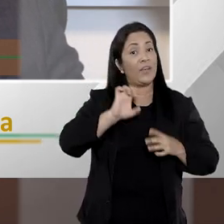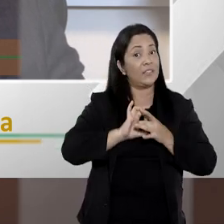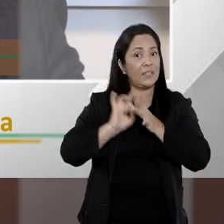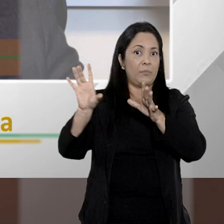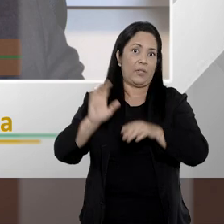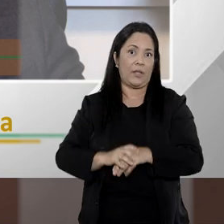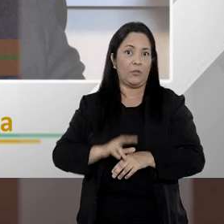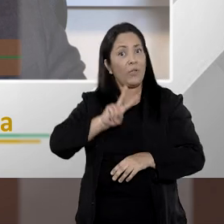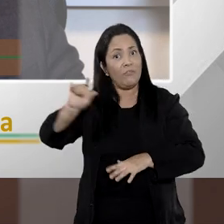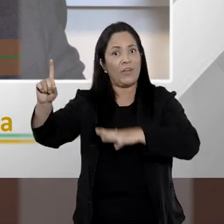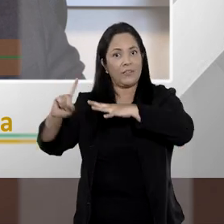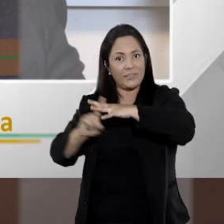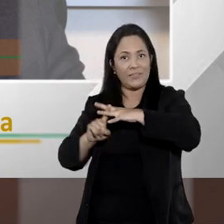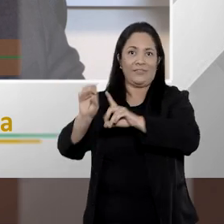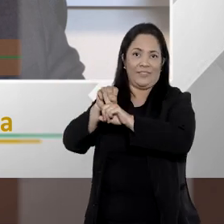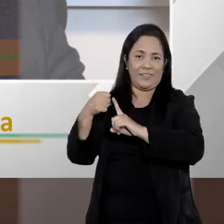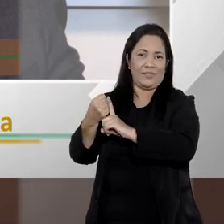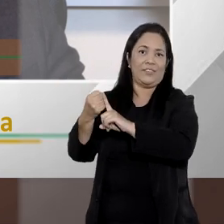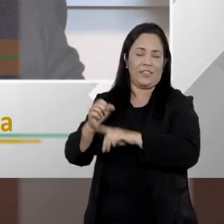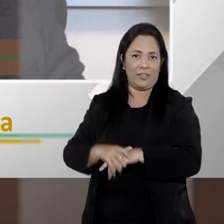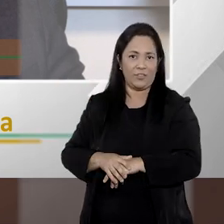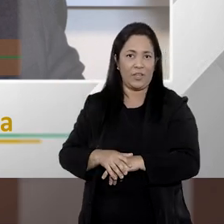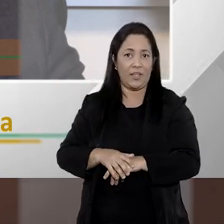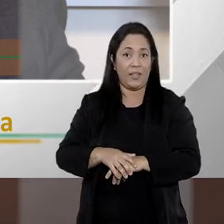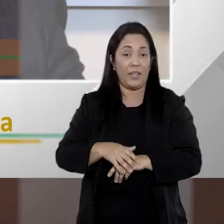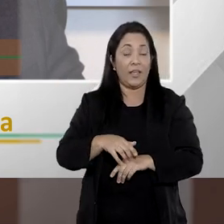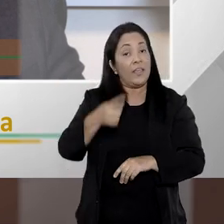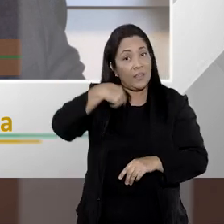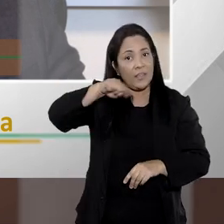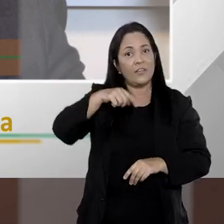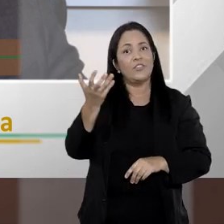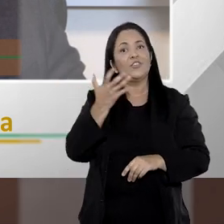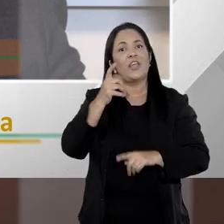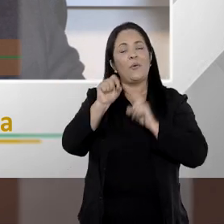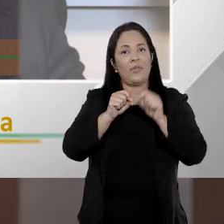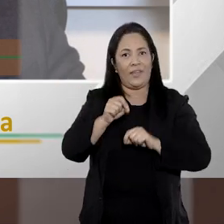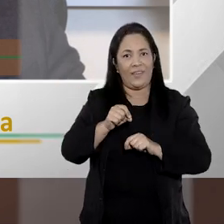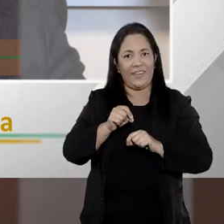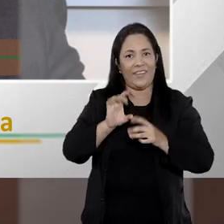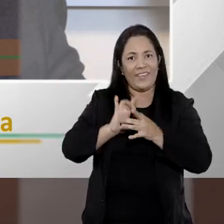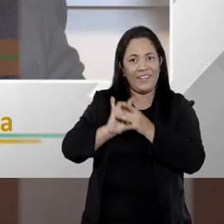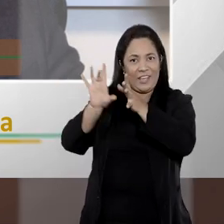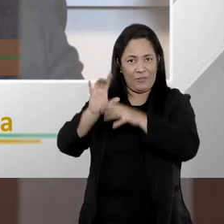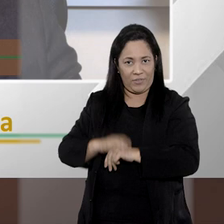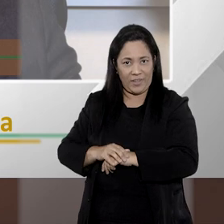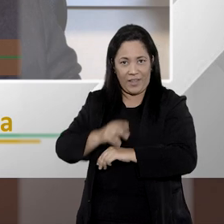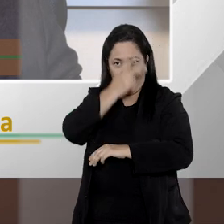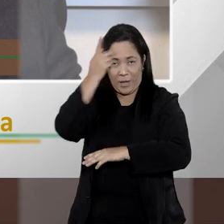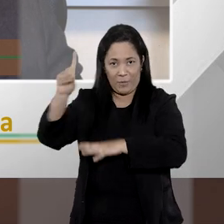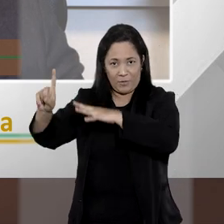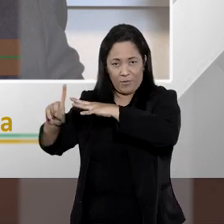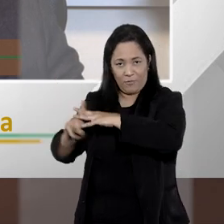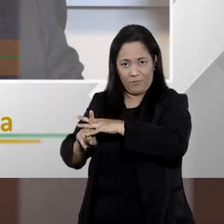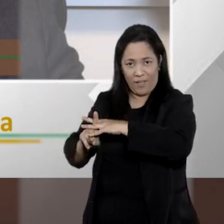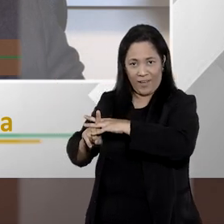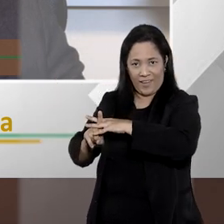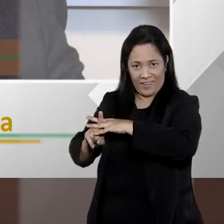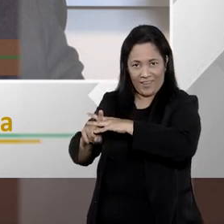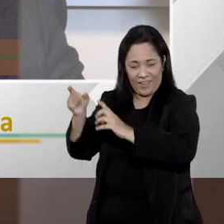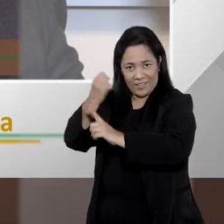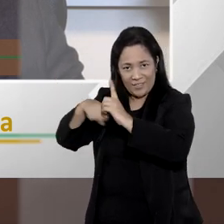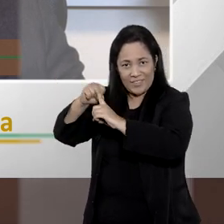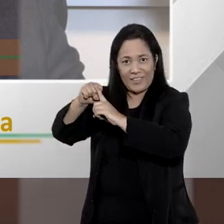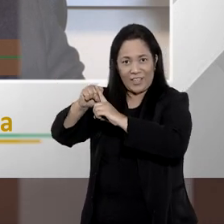seio da sociedade. E nós queremos o quê? Que ele volte uma pessoa melhor, que possa contribuir para o desenvolvimento